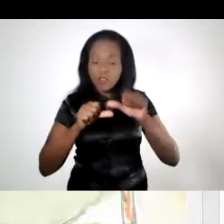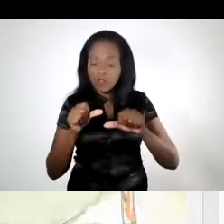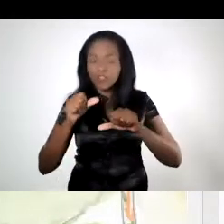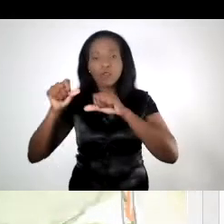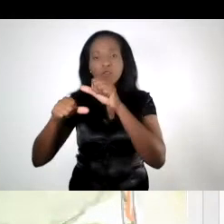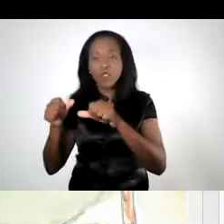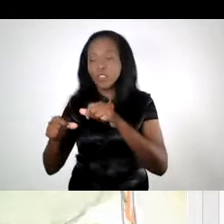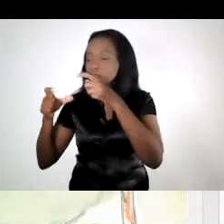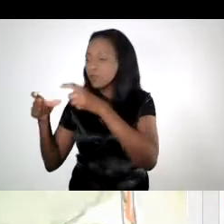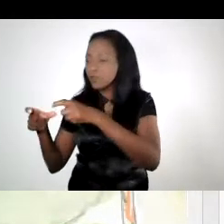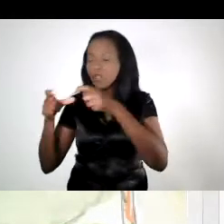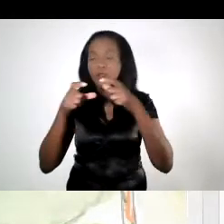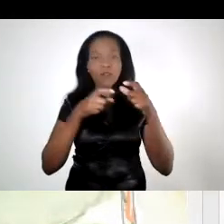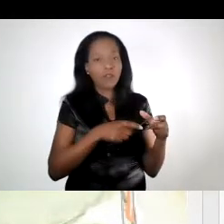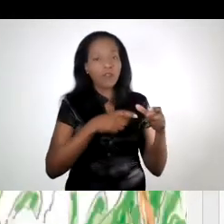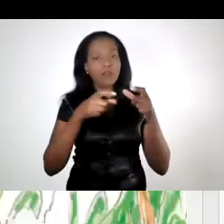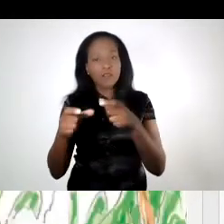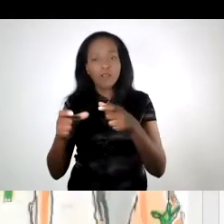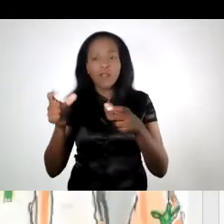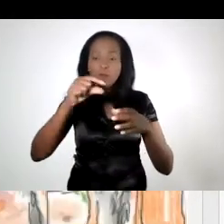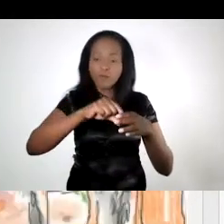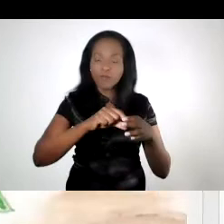áreas.